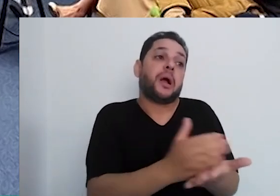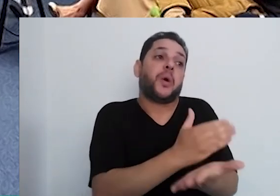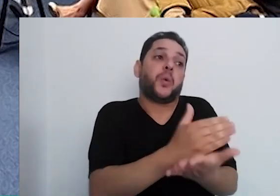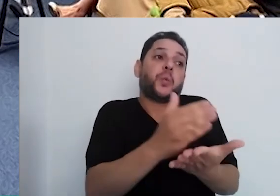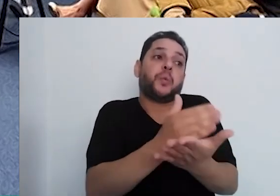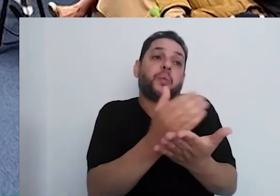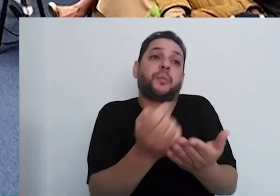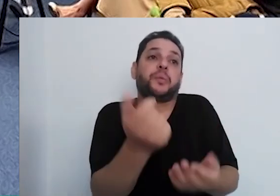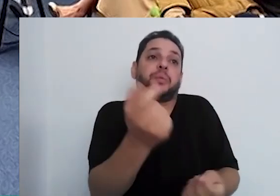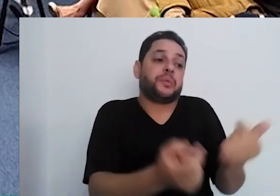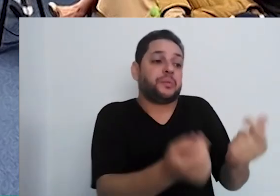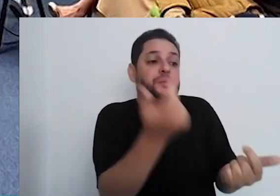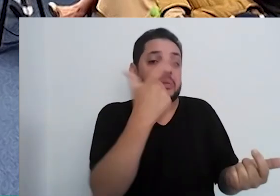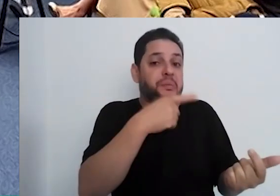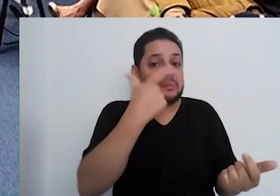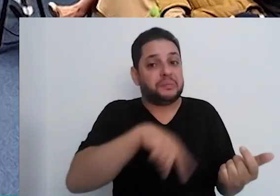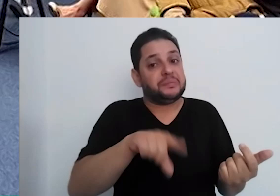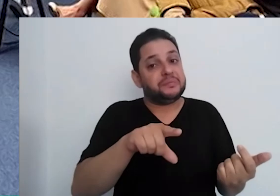casos